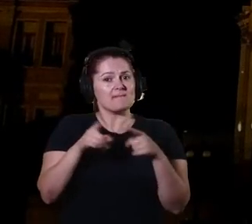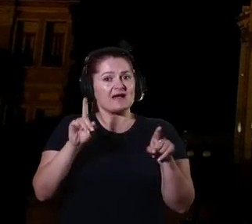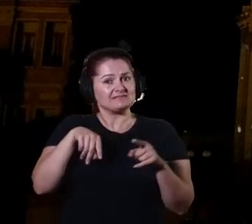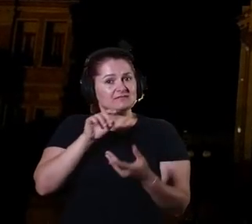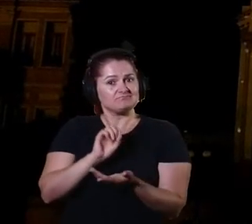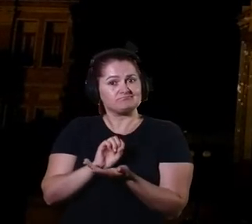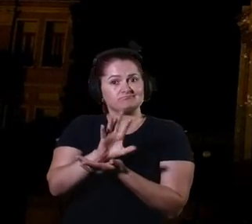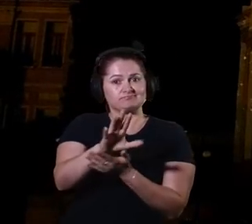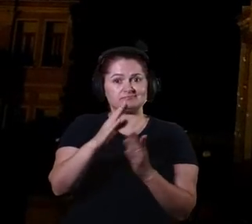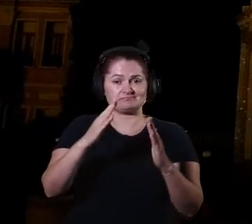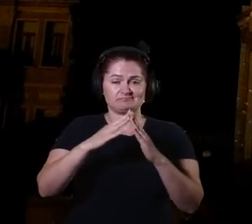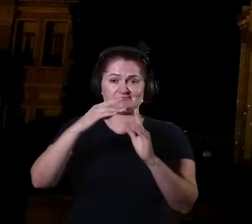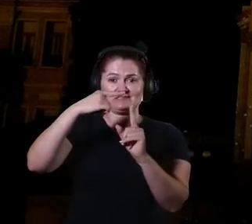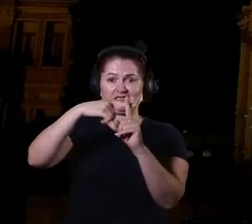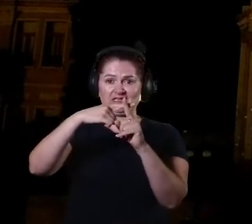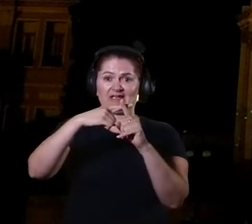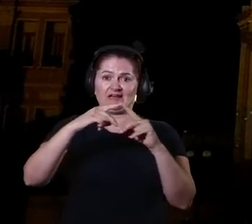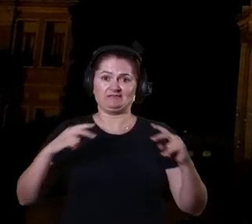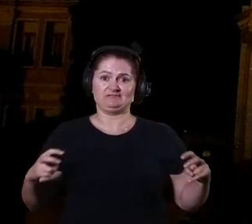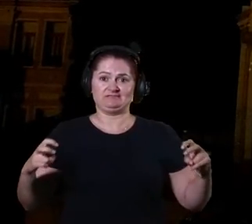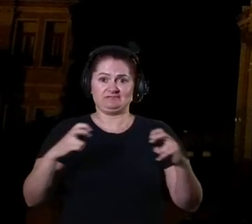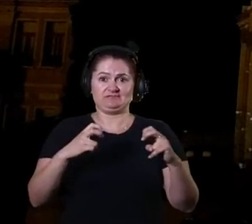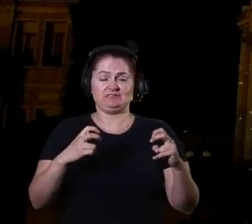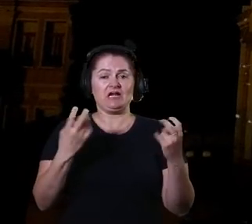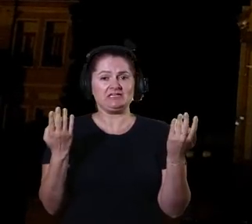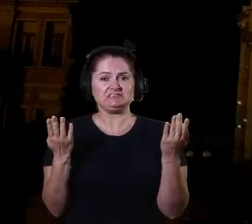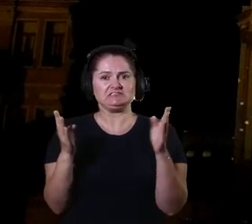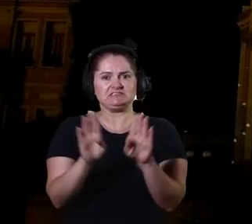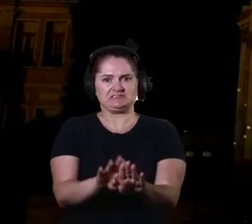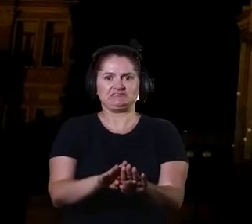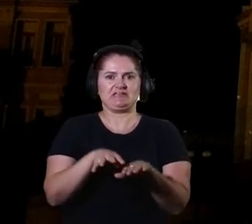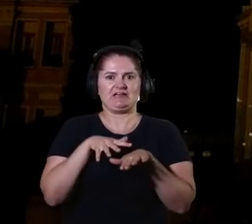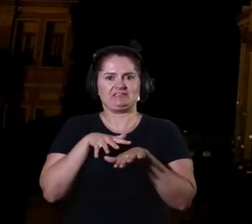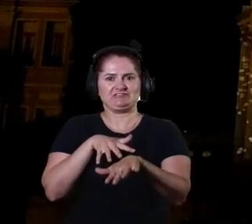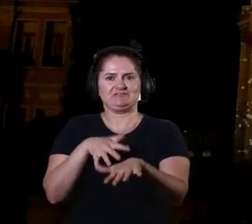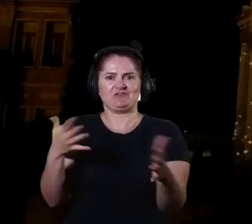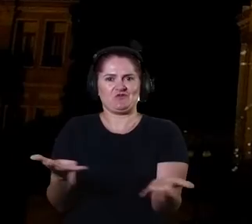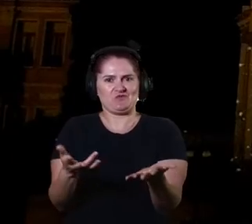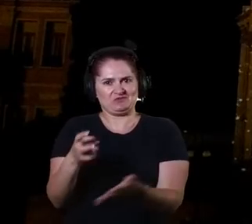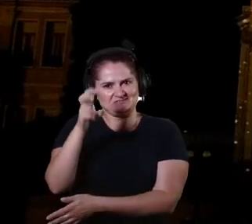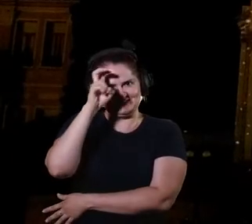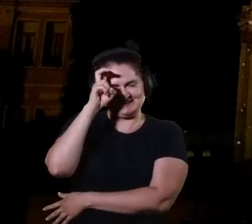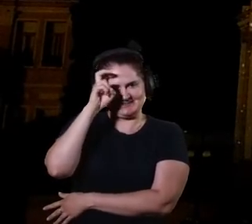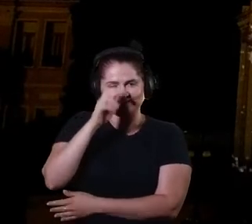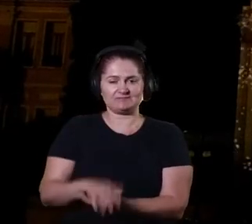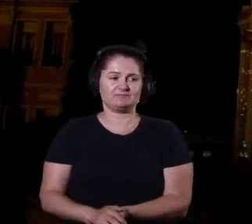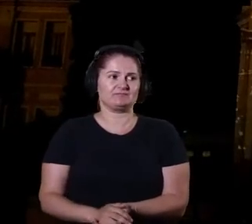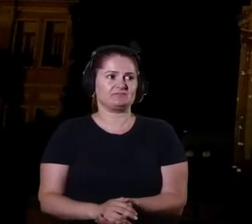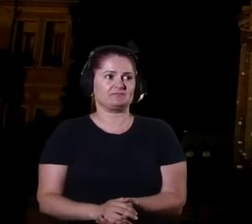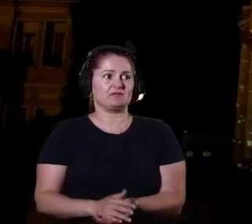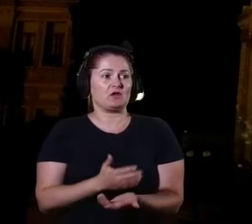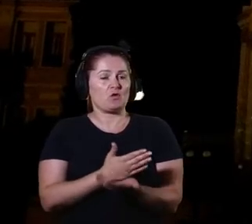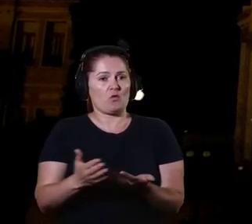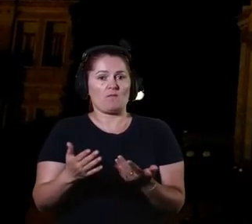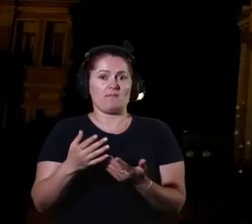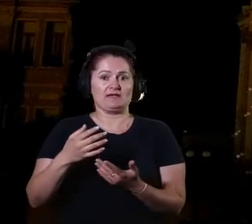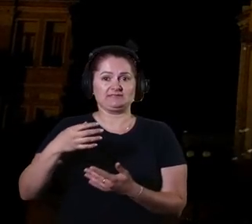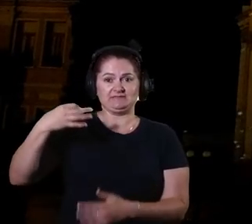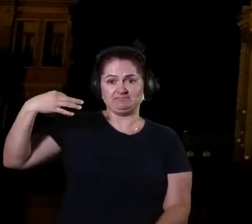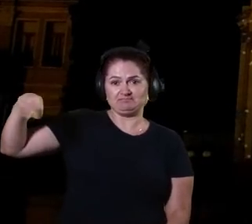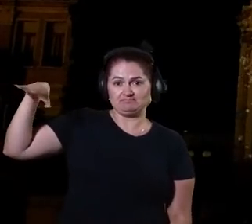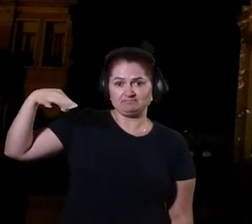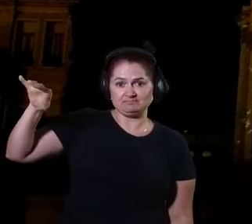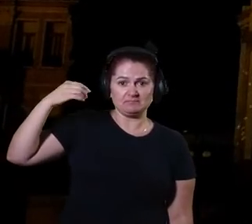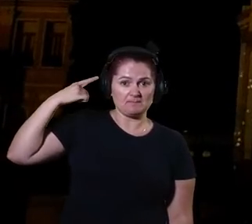encerrando o desfile desta quinta-feira aqui em Caxias. Como começou, com o padalar dos sinos,